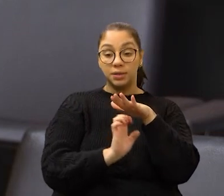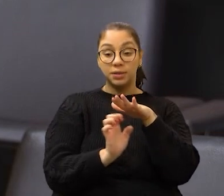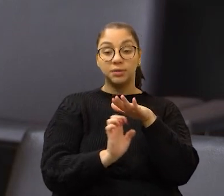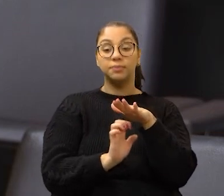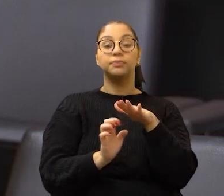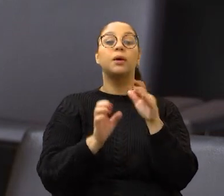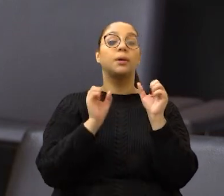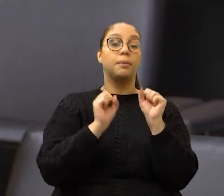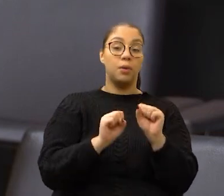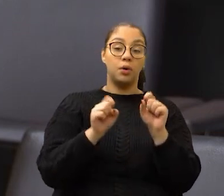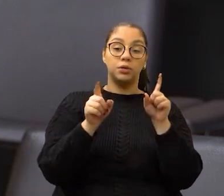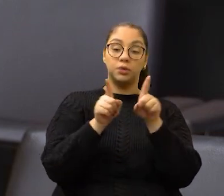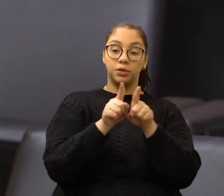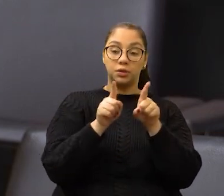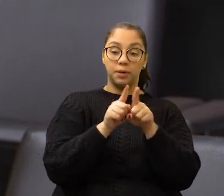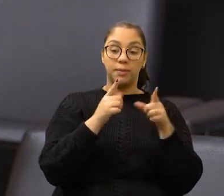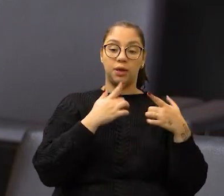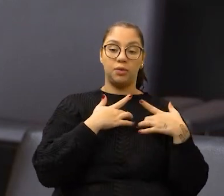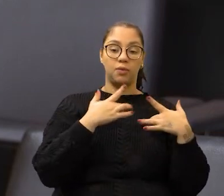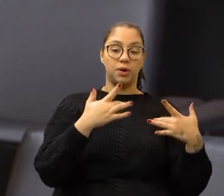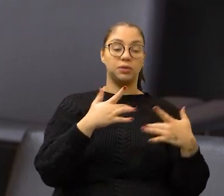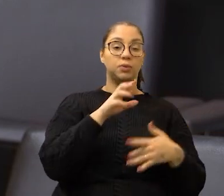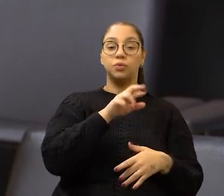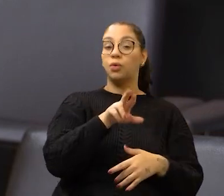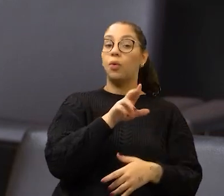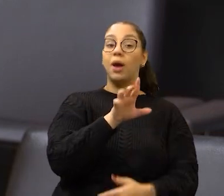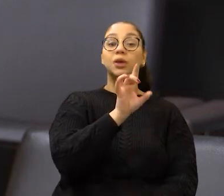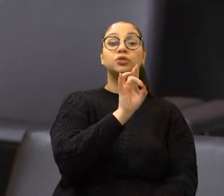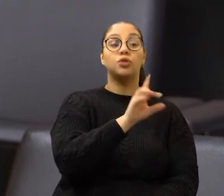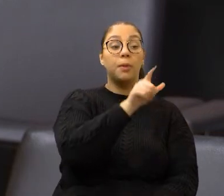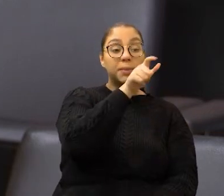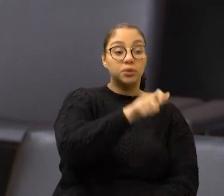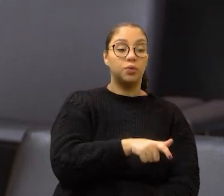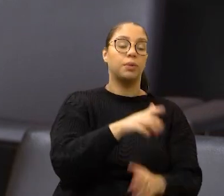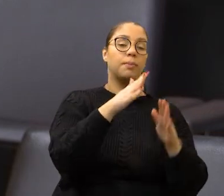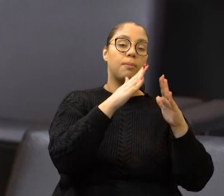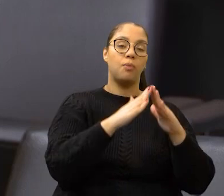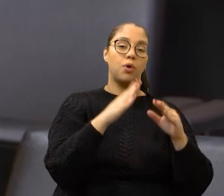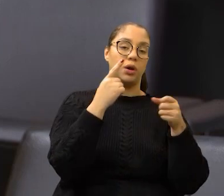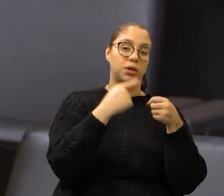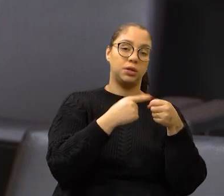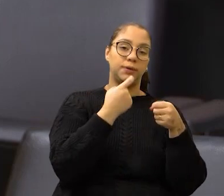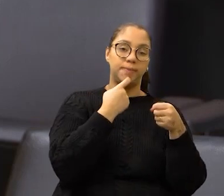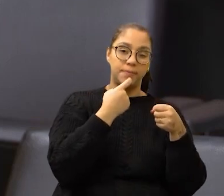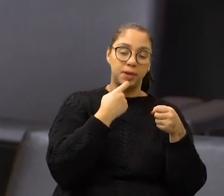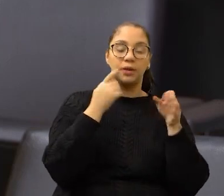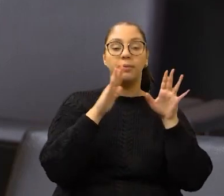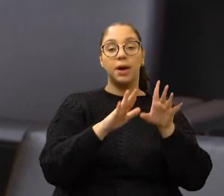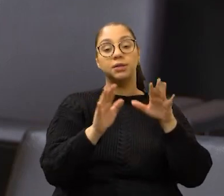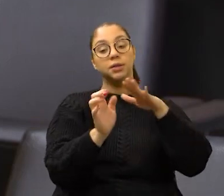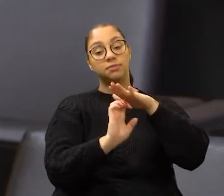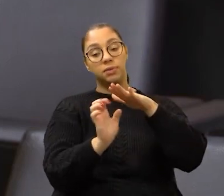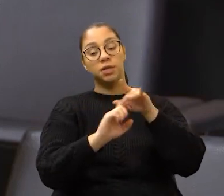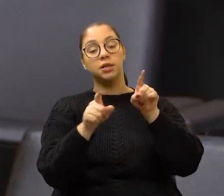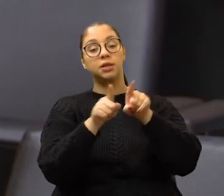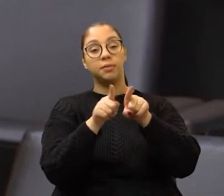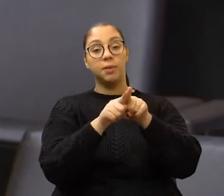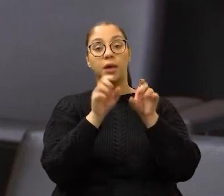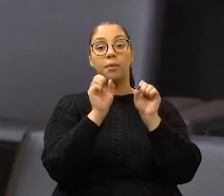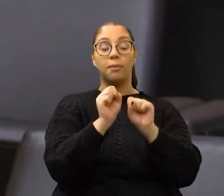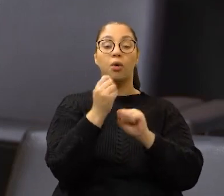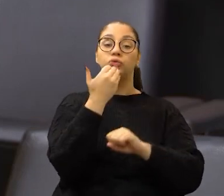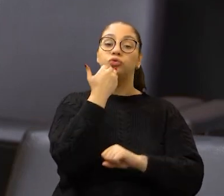empresas elas podem também fazer doação, não só o munícipe, mas as empresas elas podem